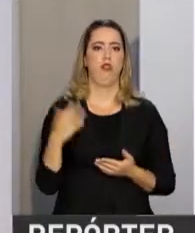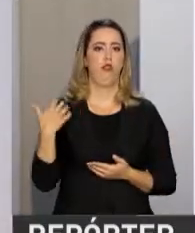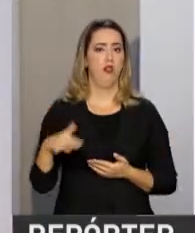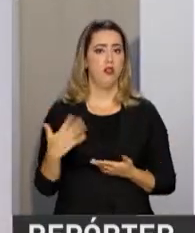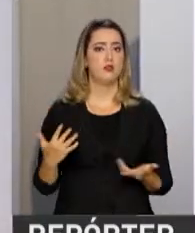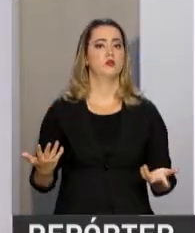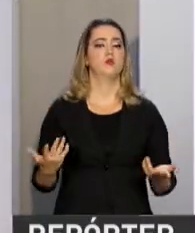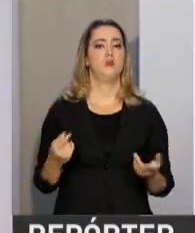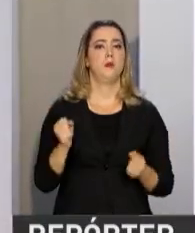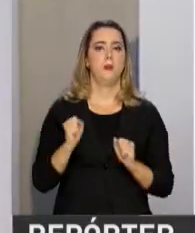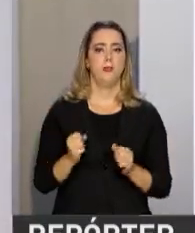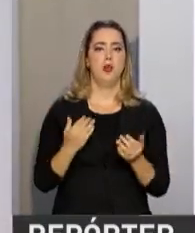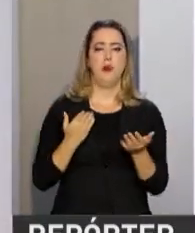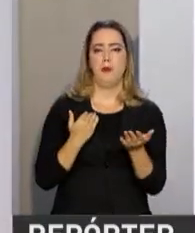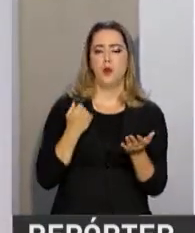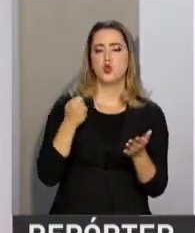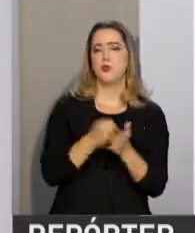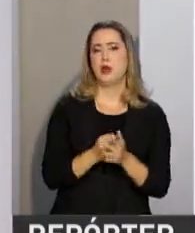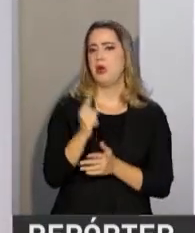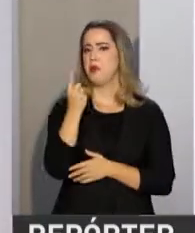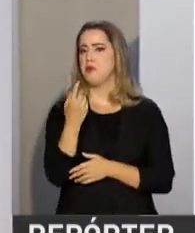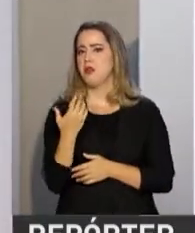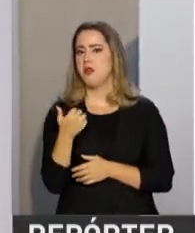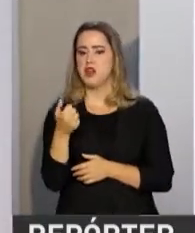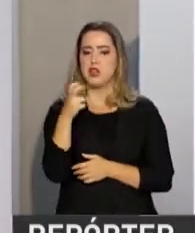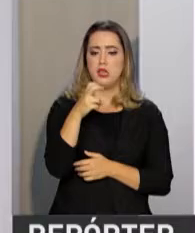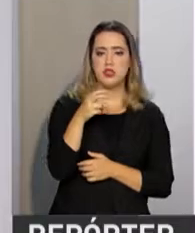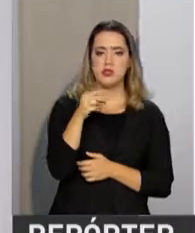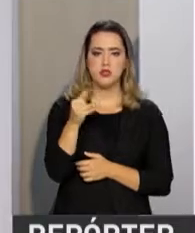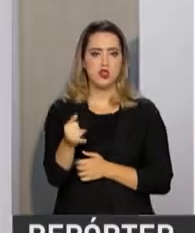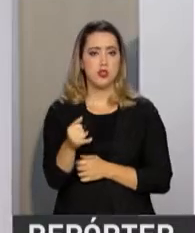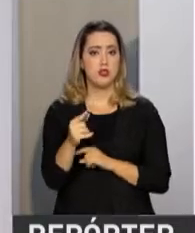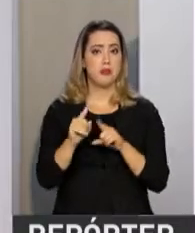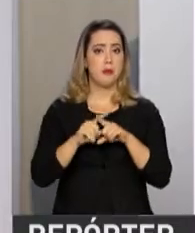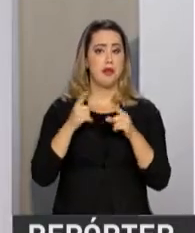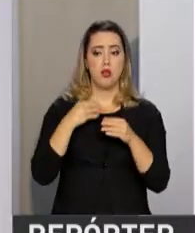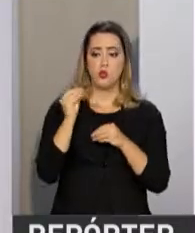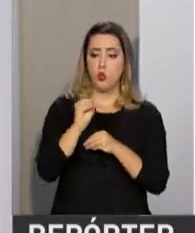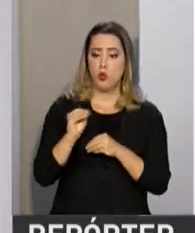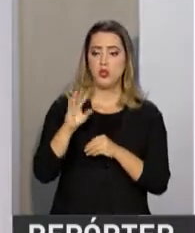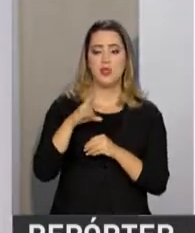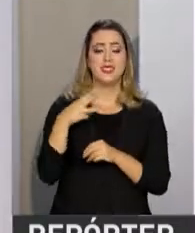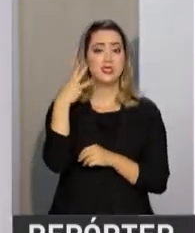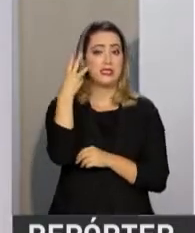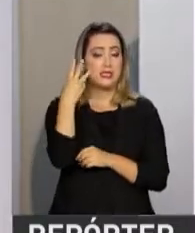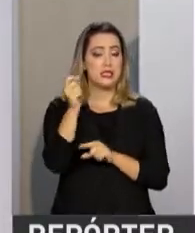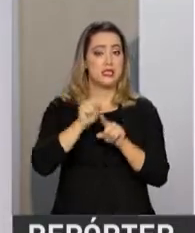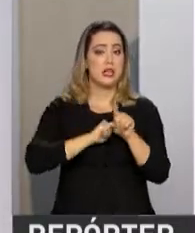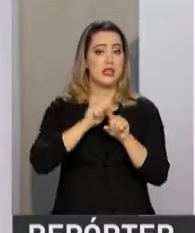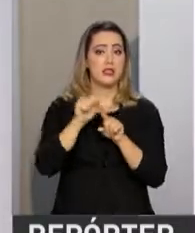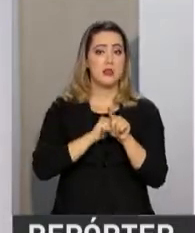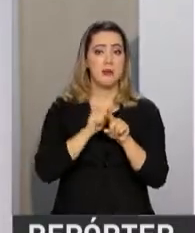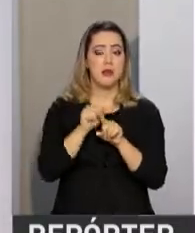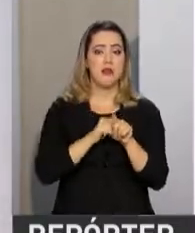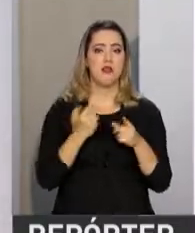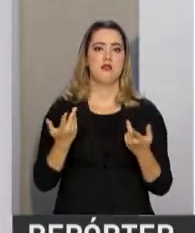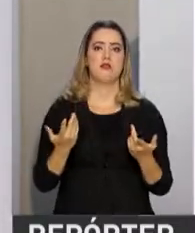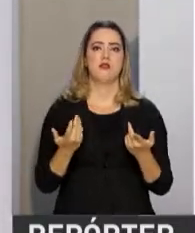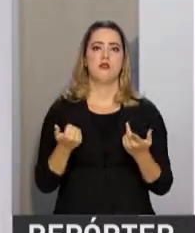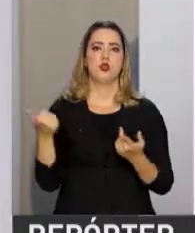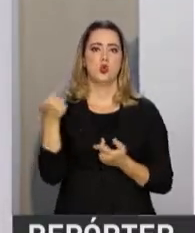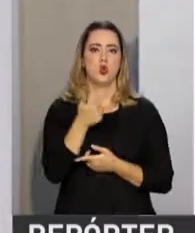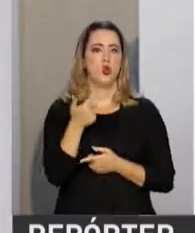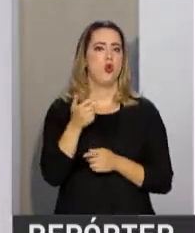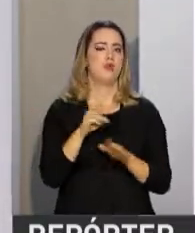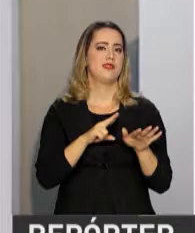pode pagar até a primeira medicação, 15 dias, mas o tratamento que consiste em 3 meses, 12 semanas, eu pelo